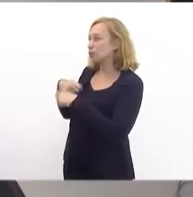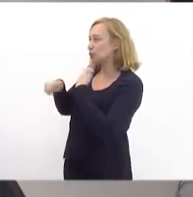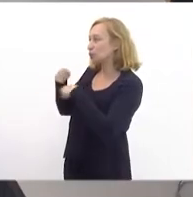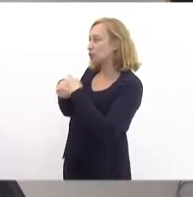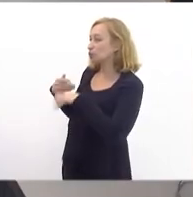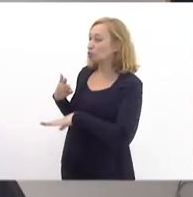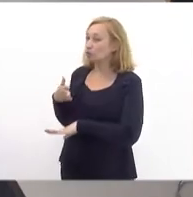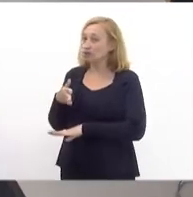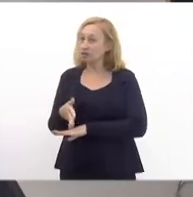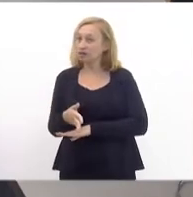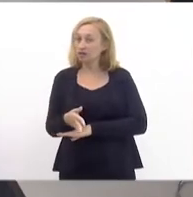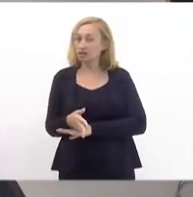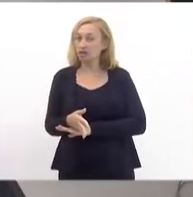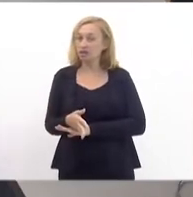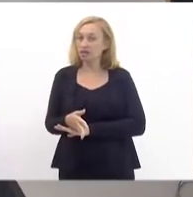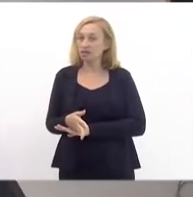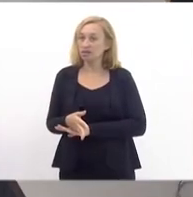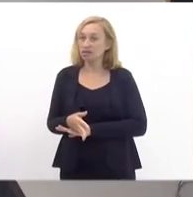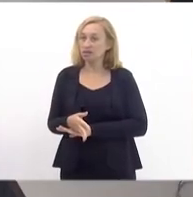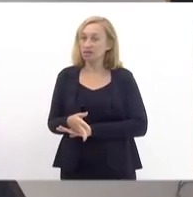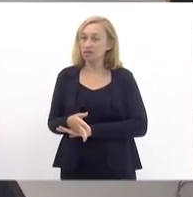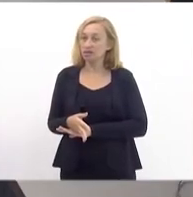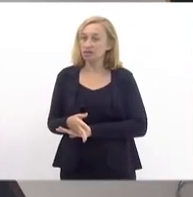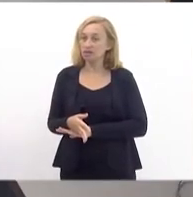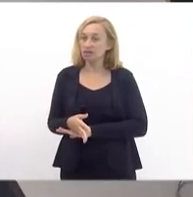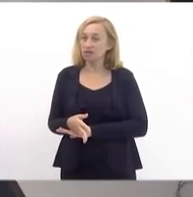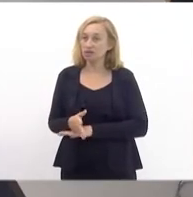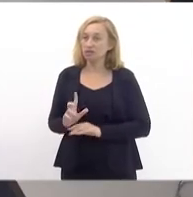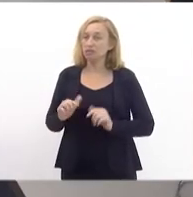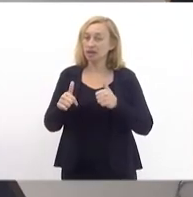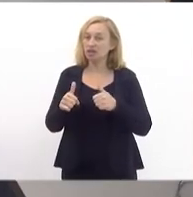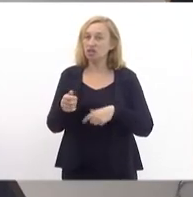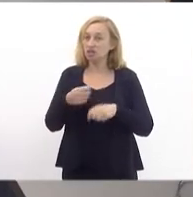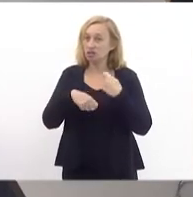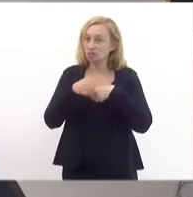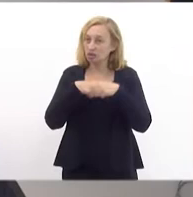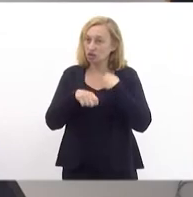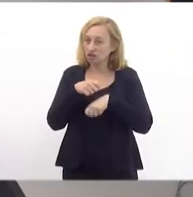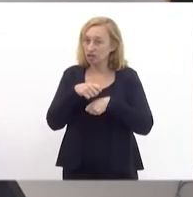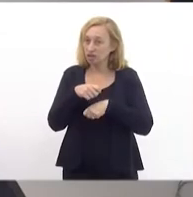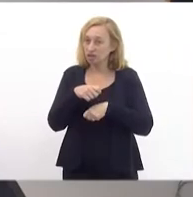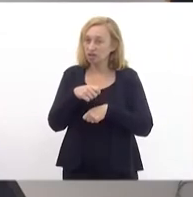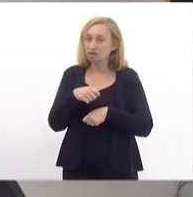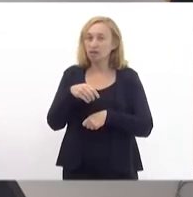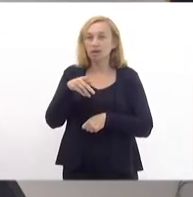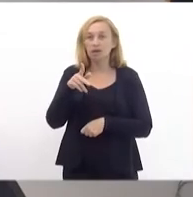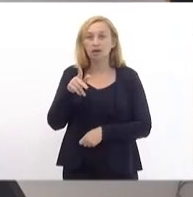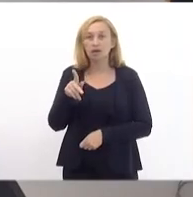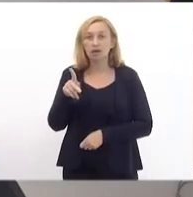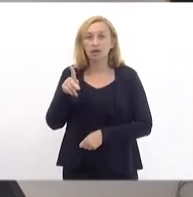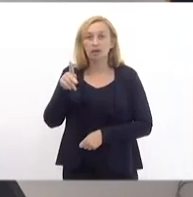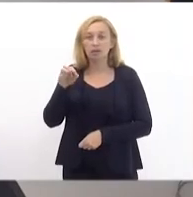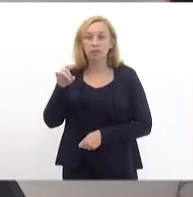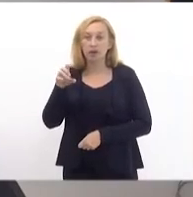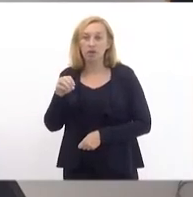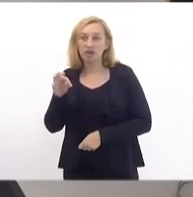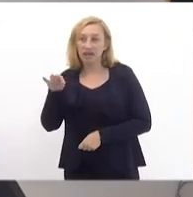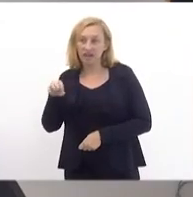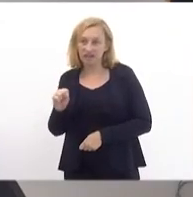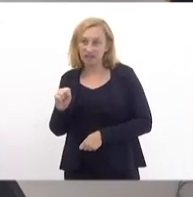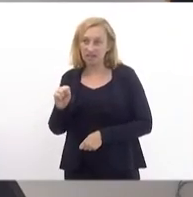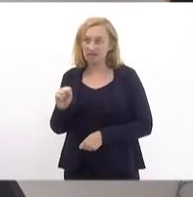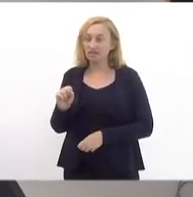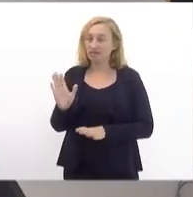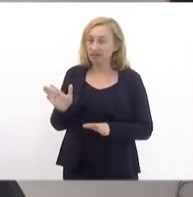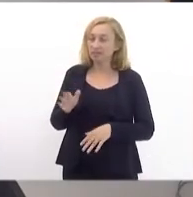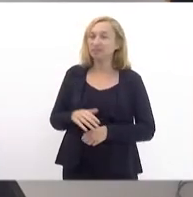cadeira para tocar economia, e eu nomino como Paulo Guedes, é um desastre. Né? Isso não quer dizer